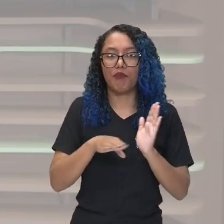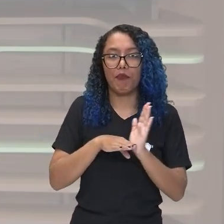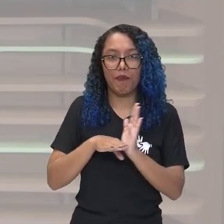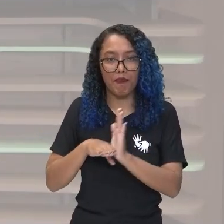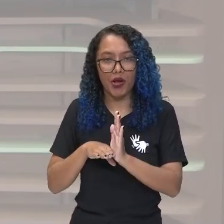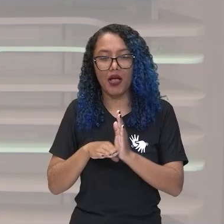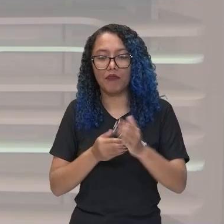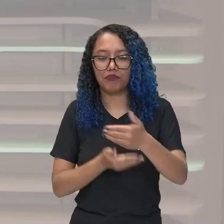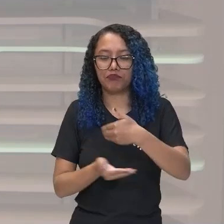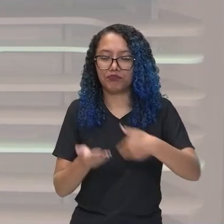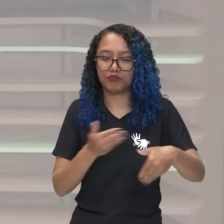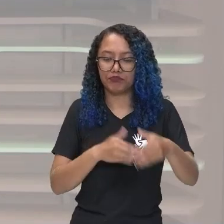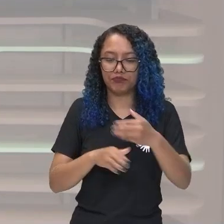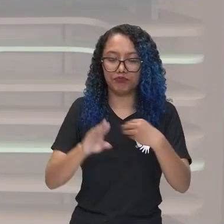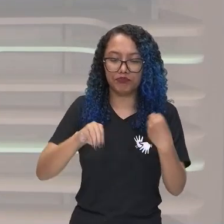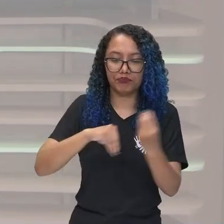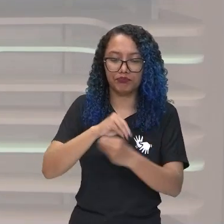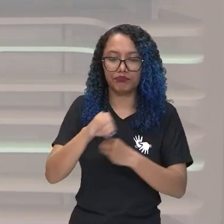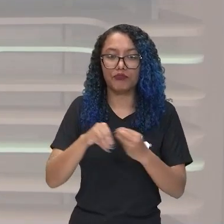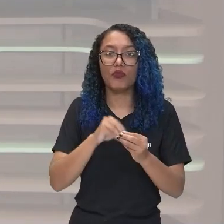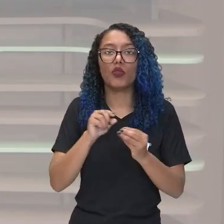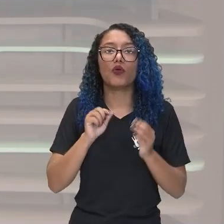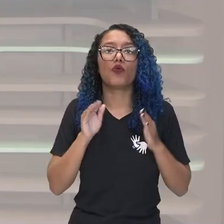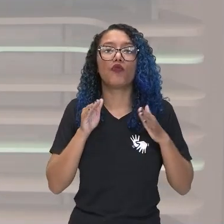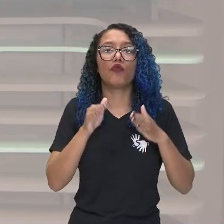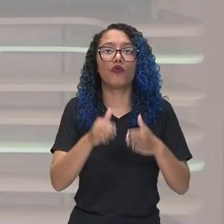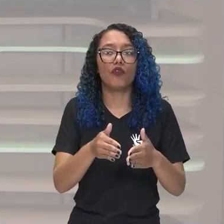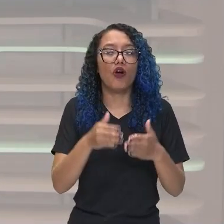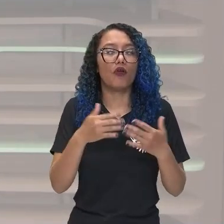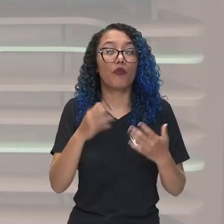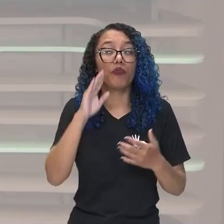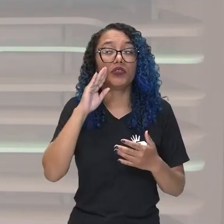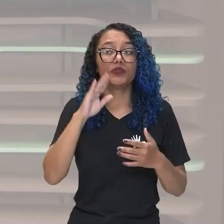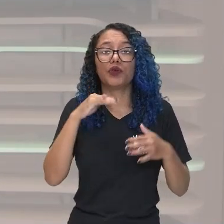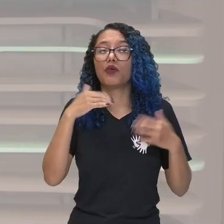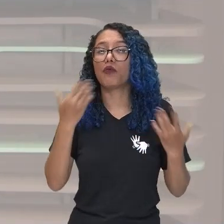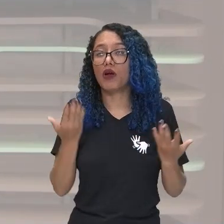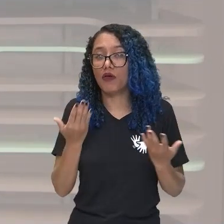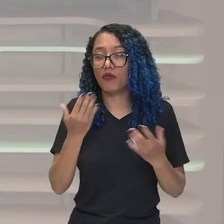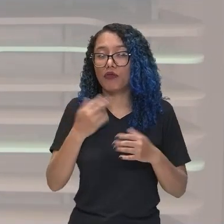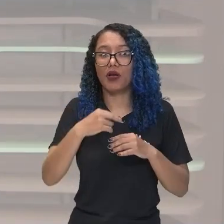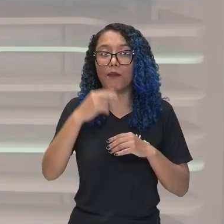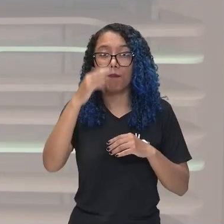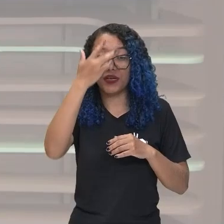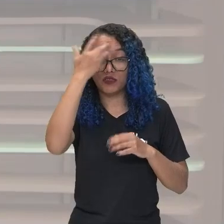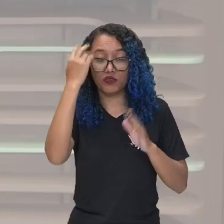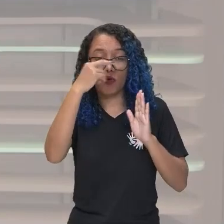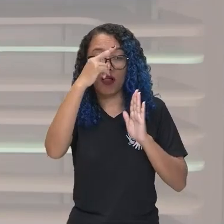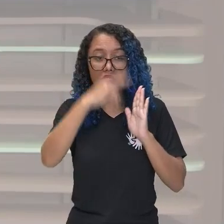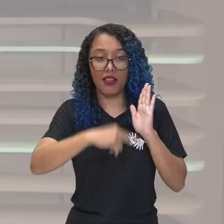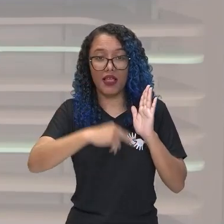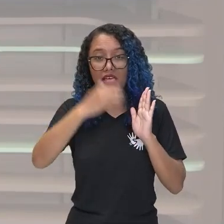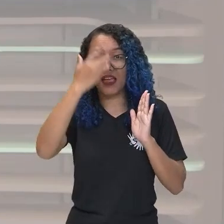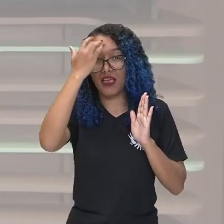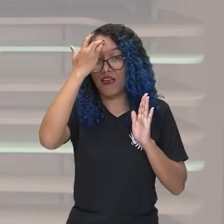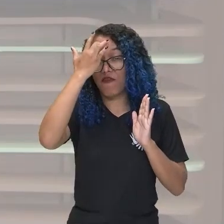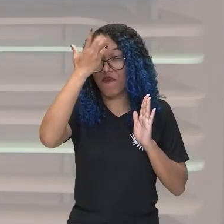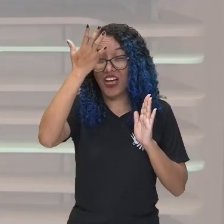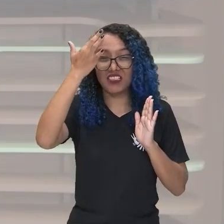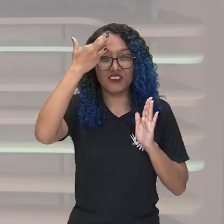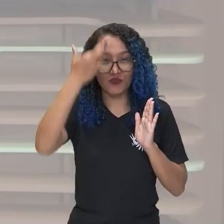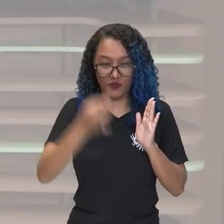a compreensão do leitor. Ok? Muito bem. Vamos à próxima imagem. Temos a próxima